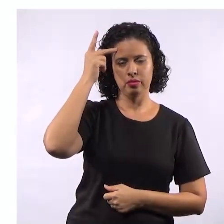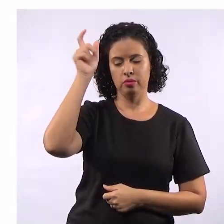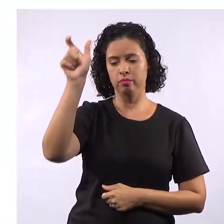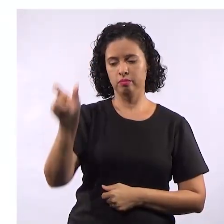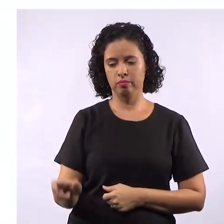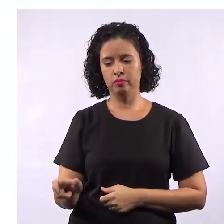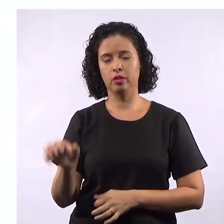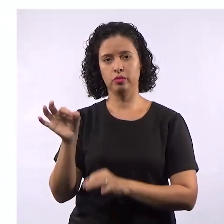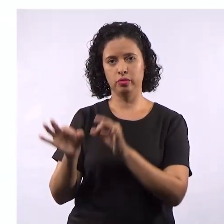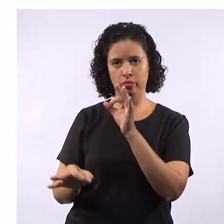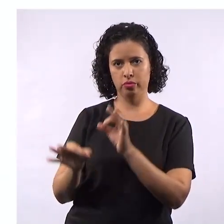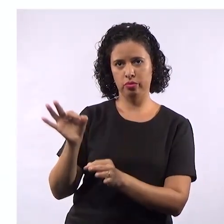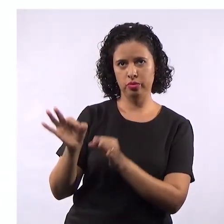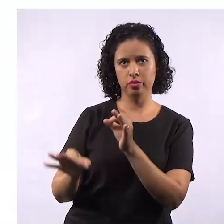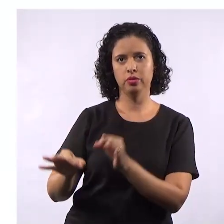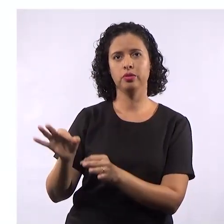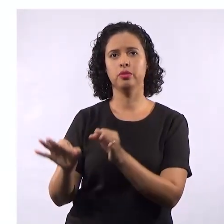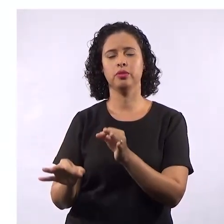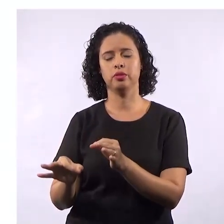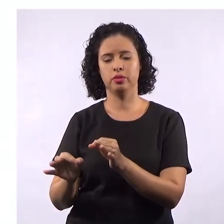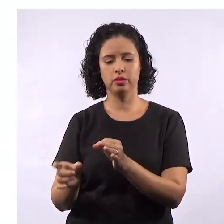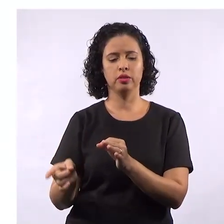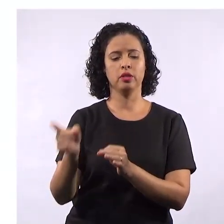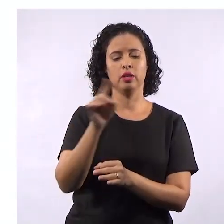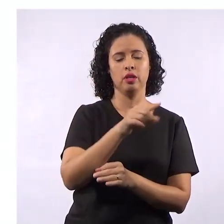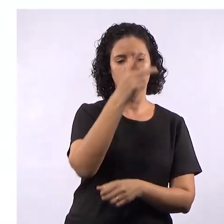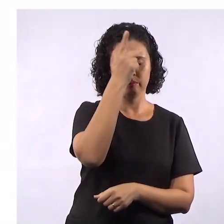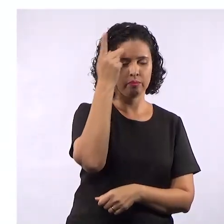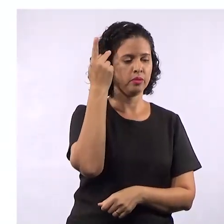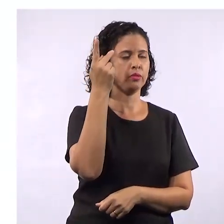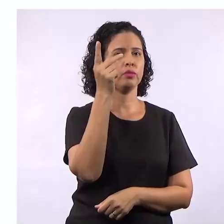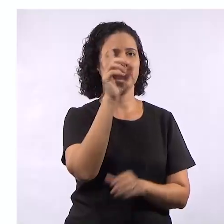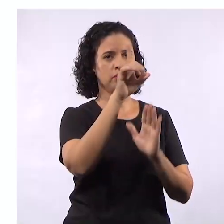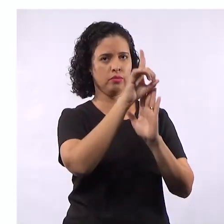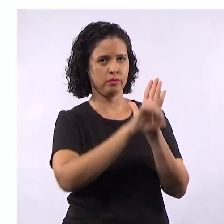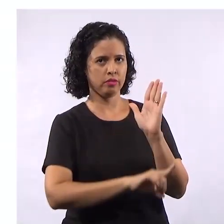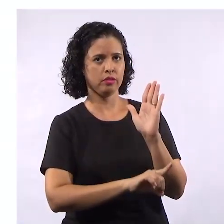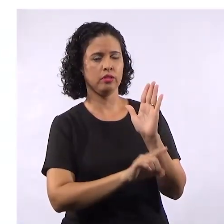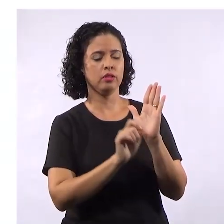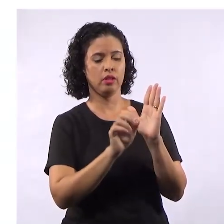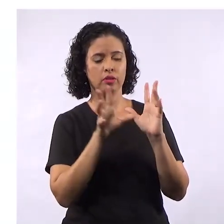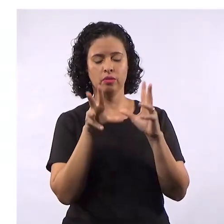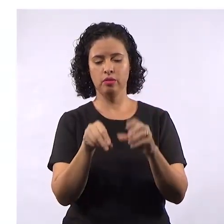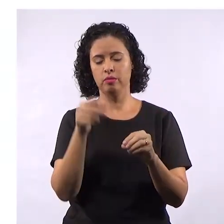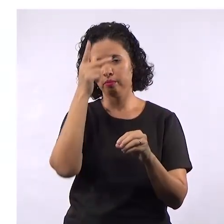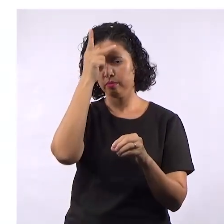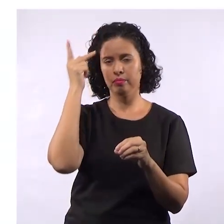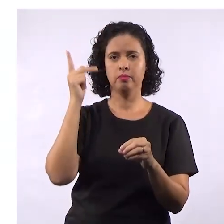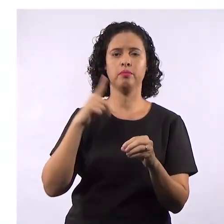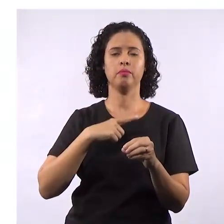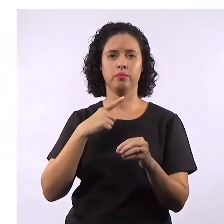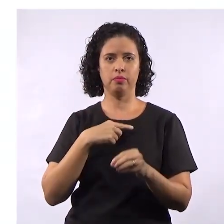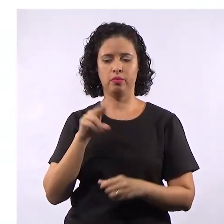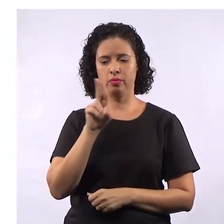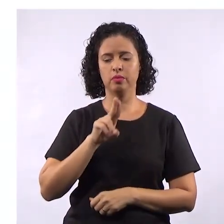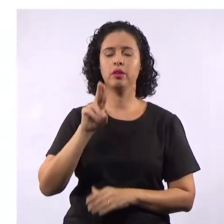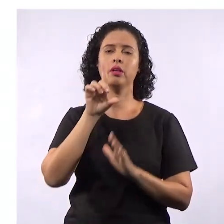é o judiciário. Por quê? Porque dentro desse processo de falência, dentro desse rol de massa falida, vai